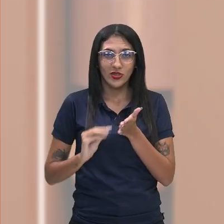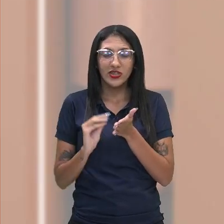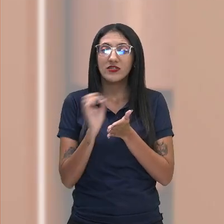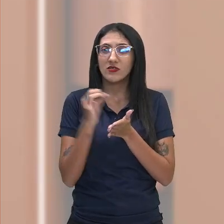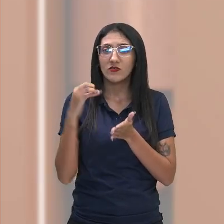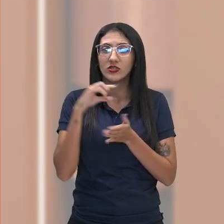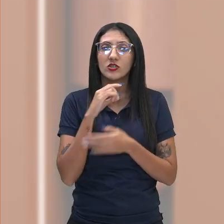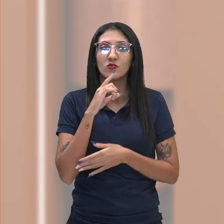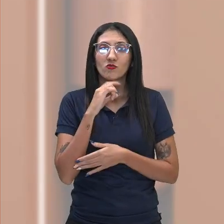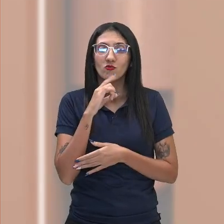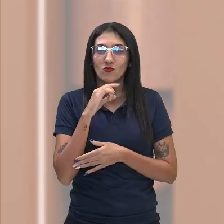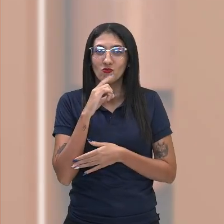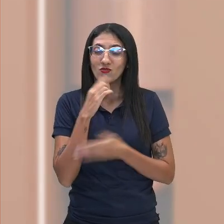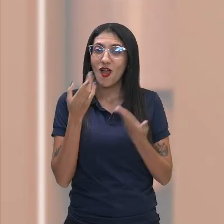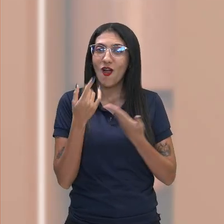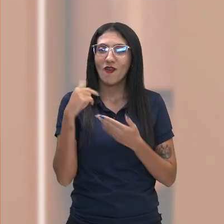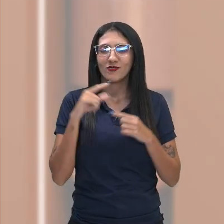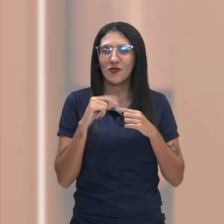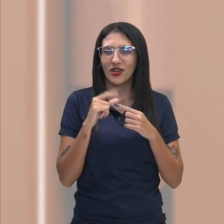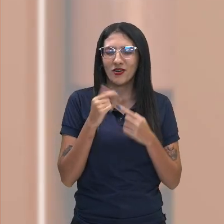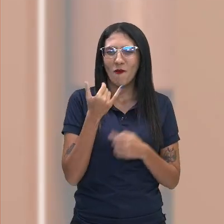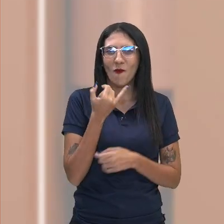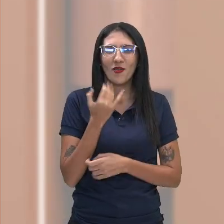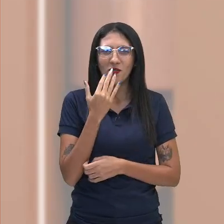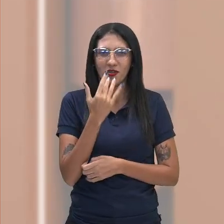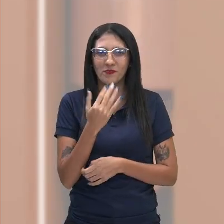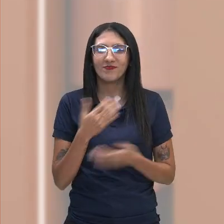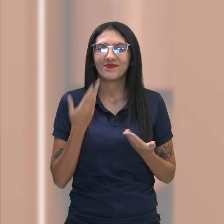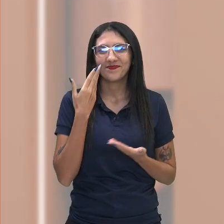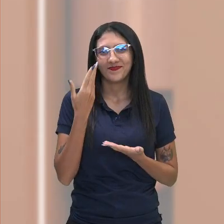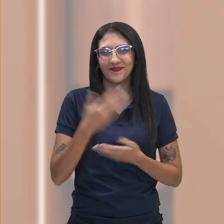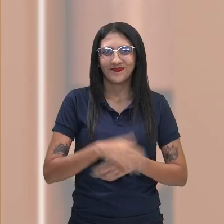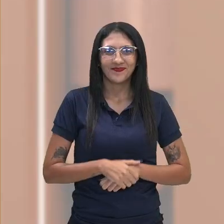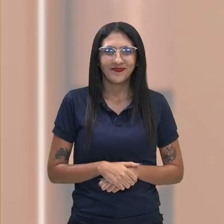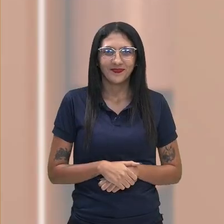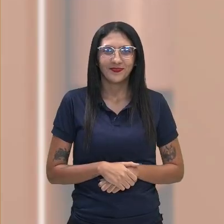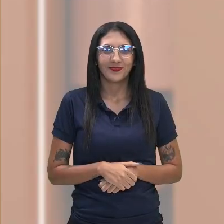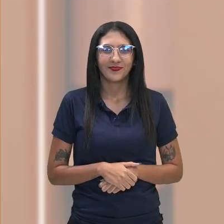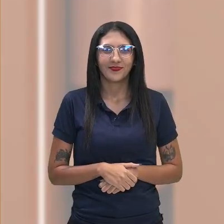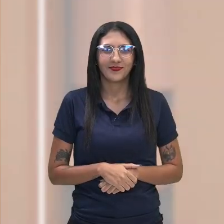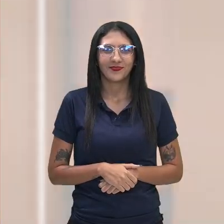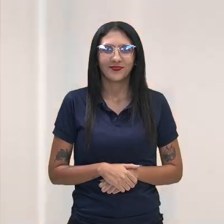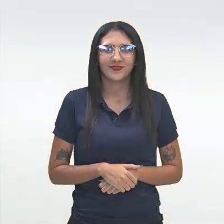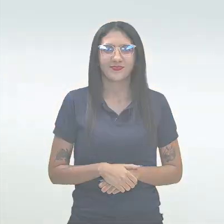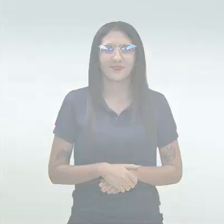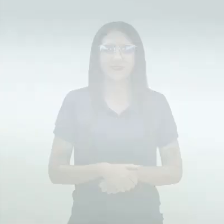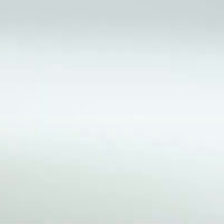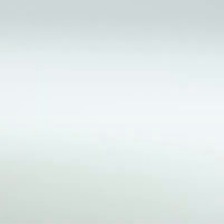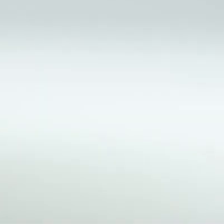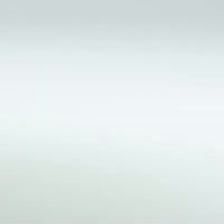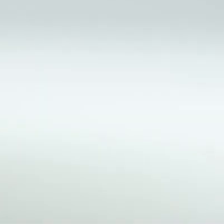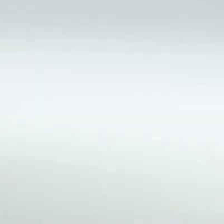tá? Com as suas canetinhas coloridas, tá bom? Vamos à aula.